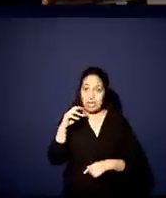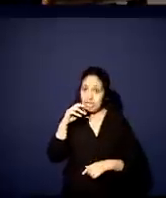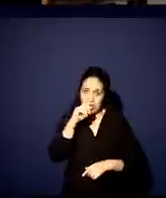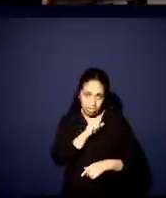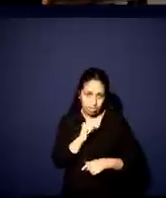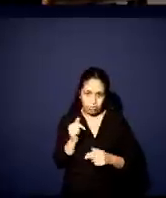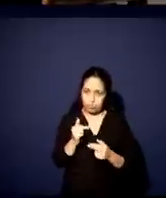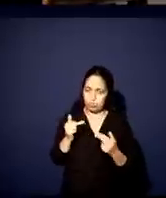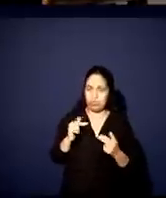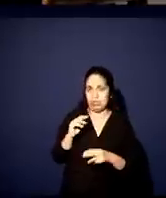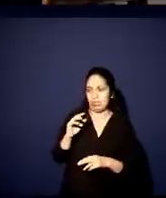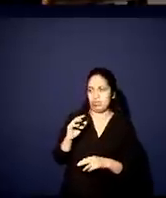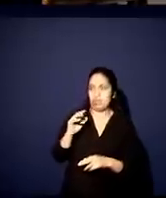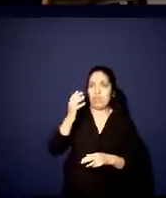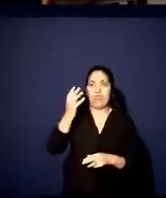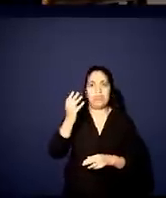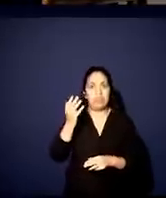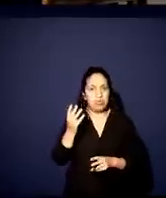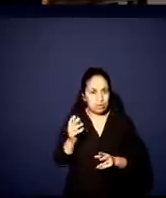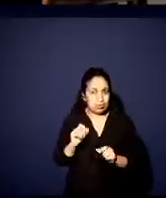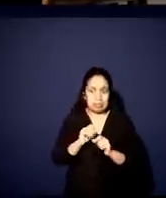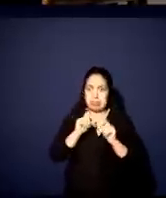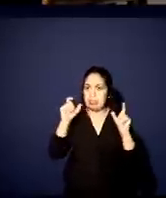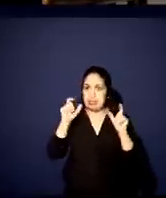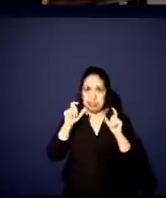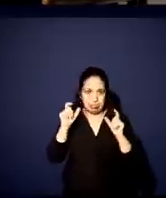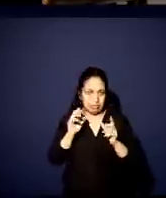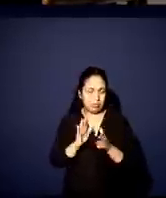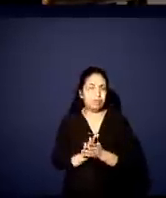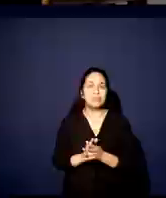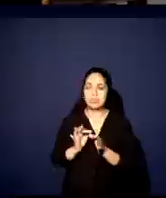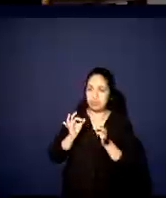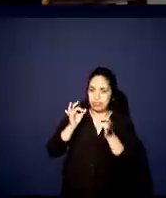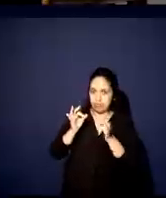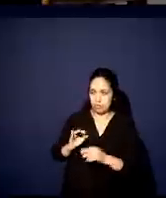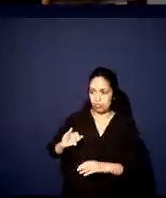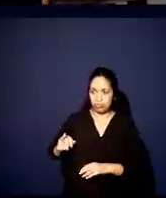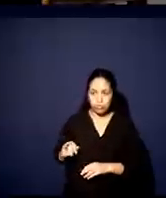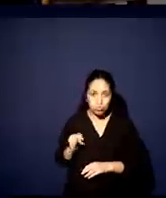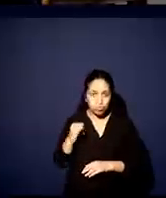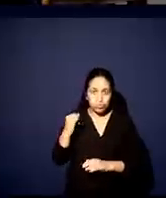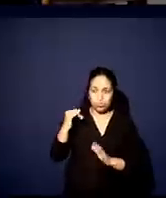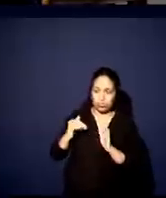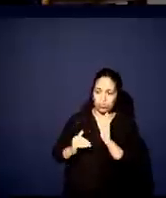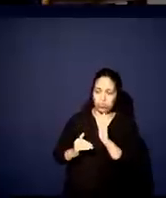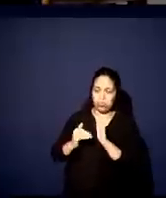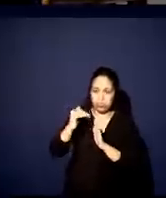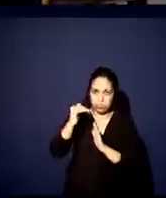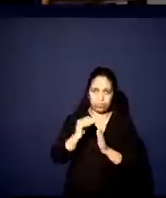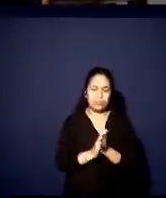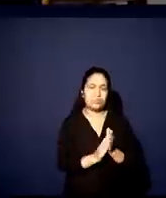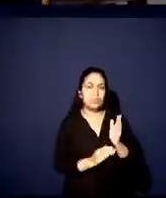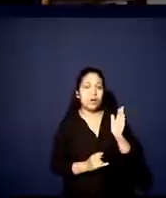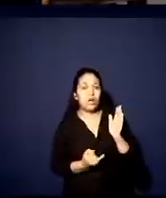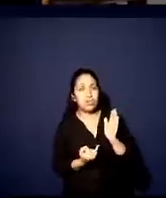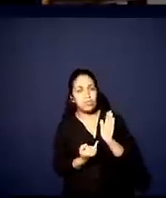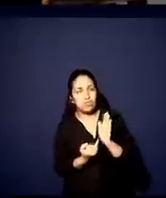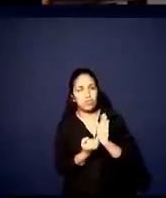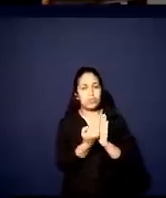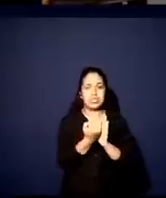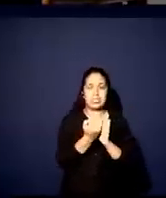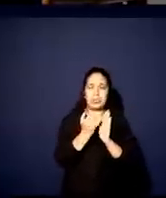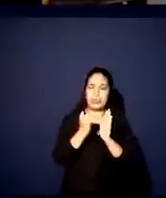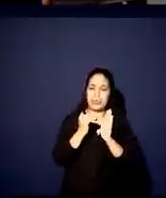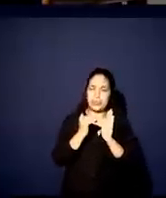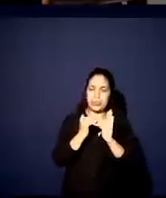que estava acontecendo. Corretamente subimos os juros, a inflação aqui mais ou menos se acomodou.